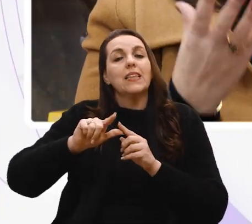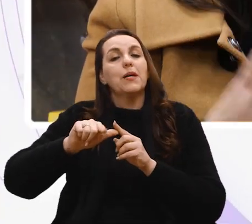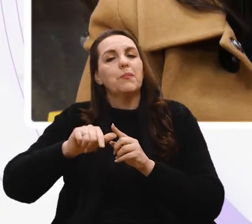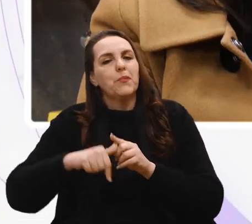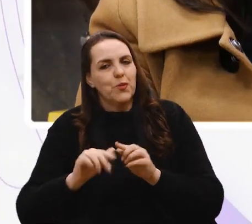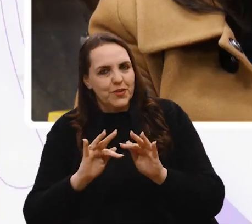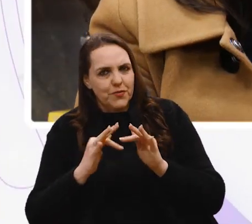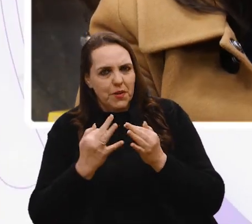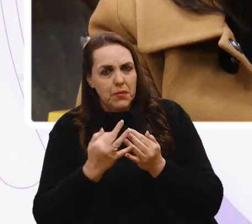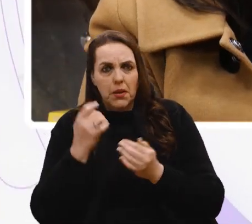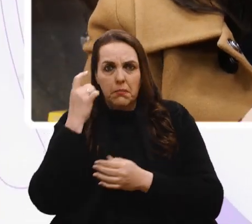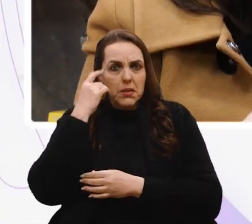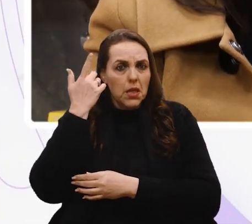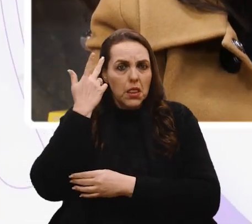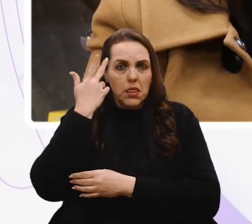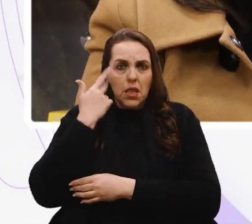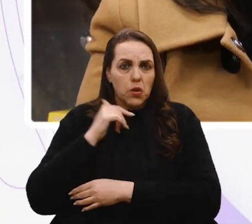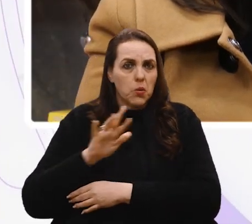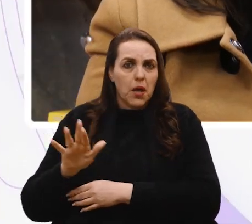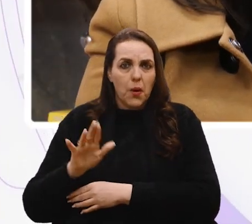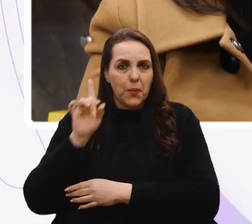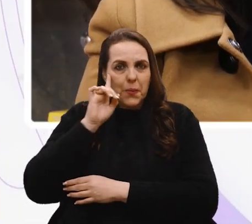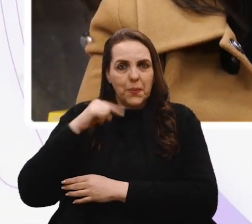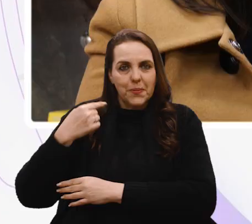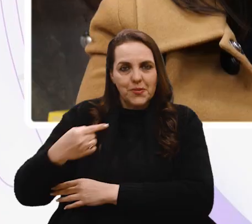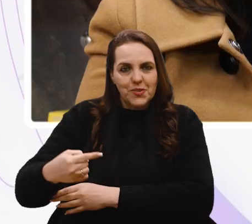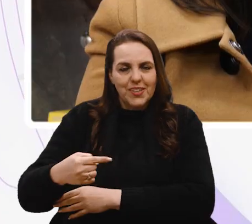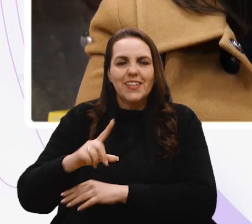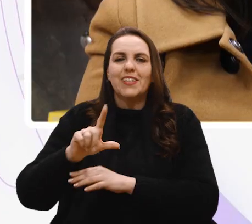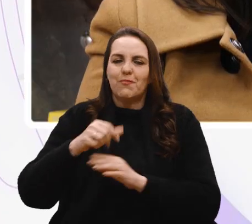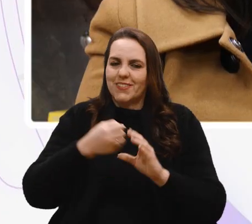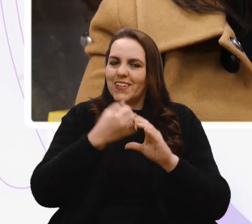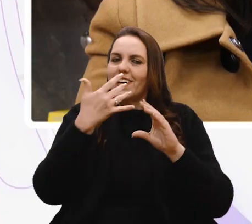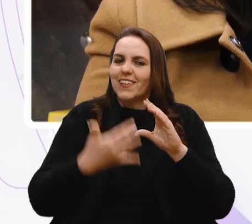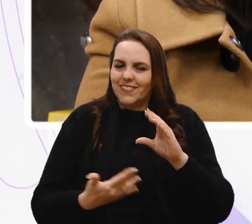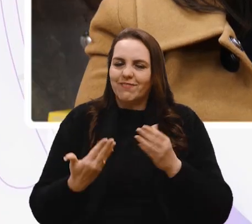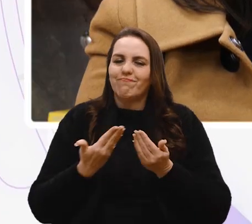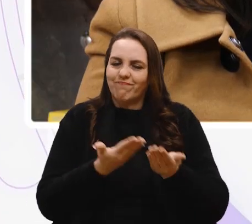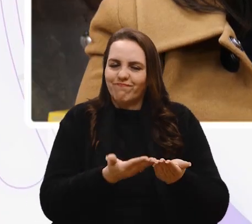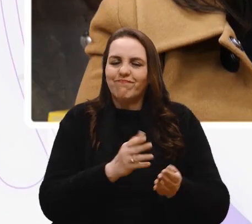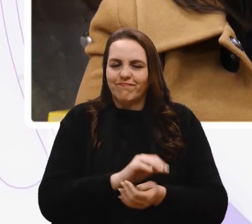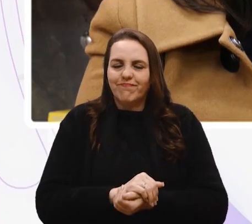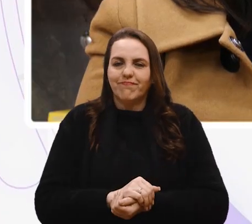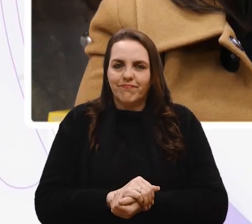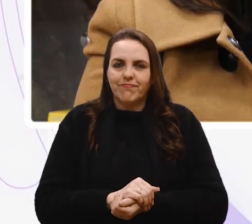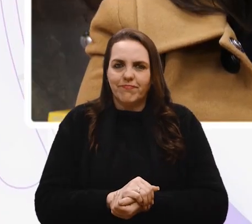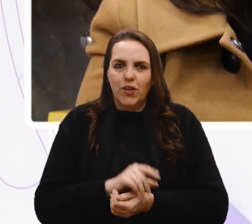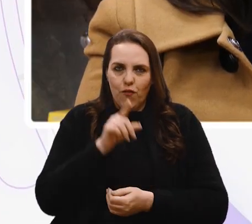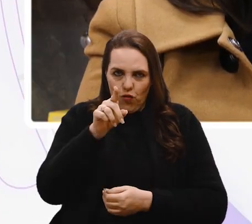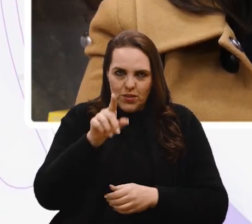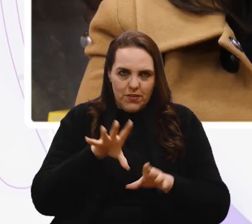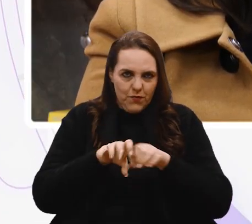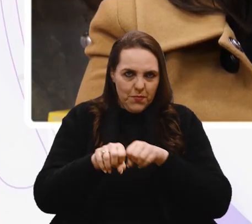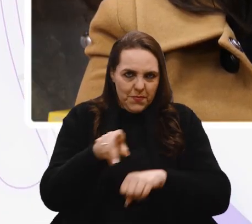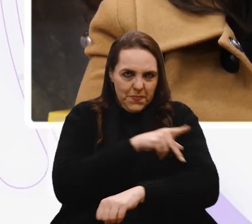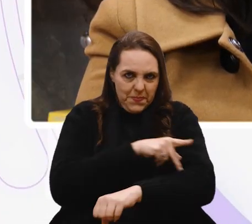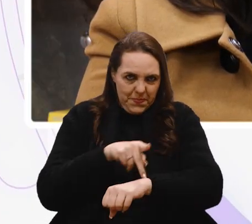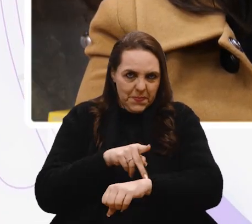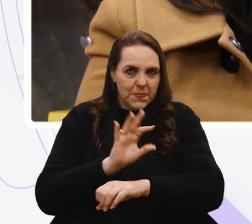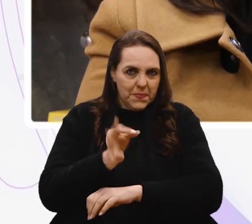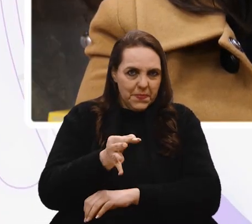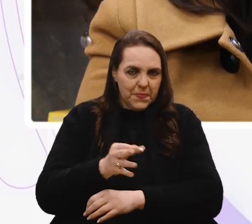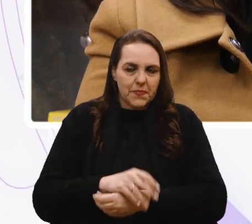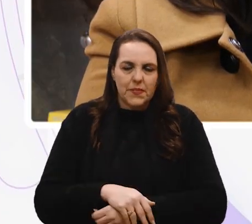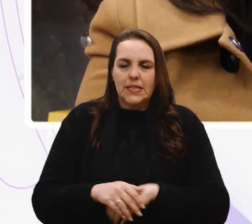que eram normais do cotidiano ali e que acabam caracterizando. Camila, tu és pedagoga. Sim. E a gente,